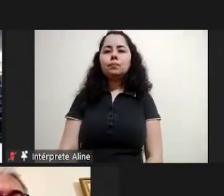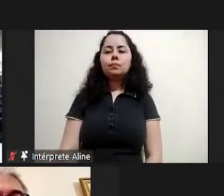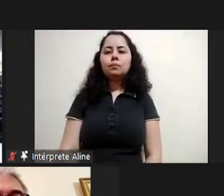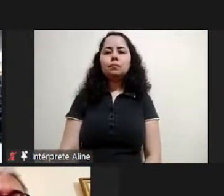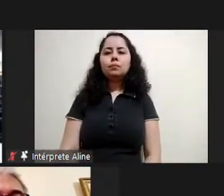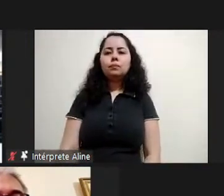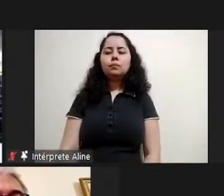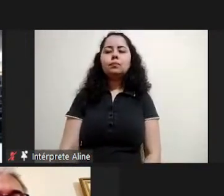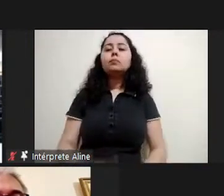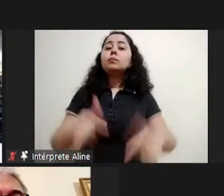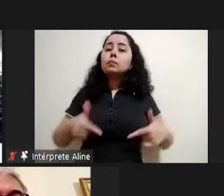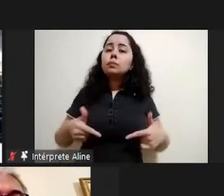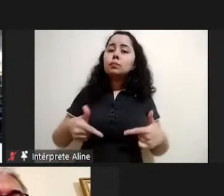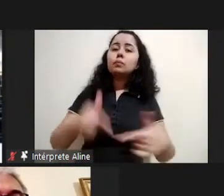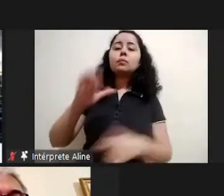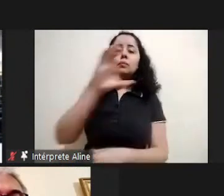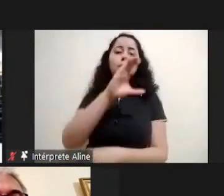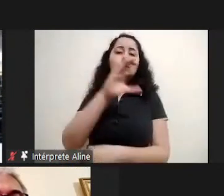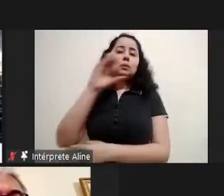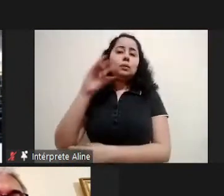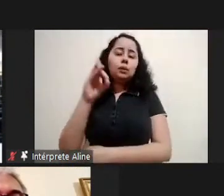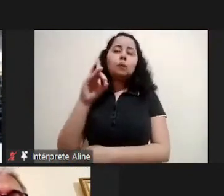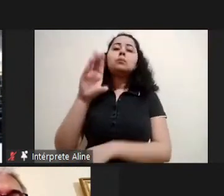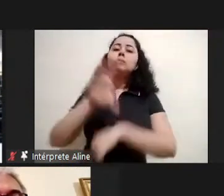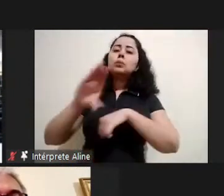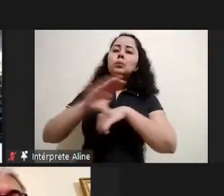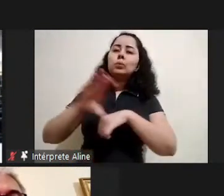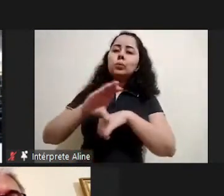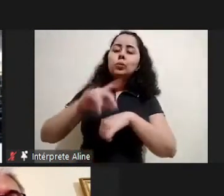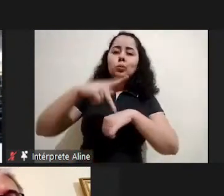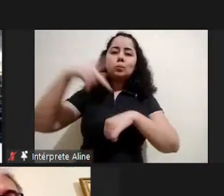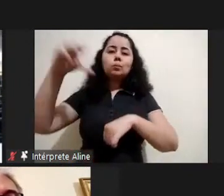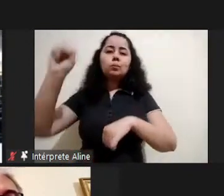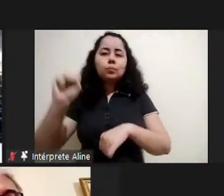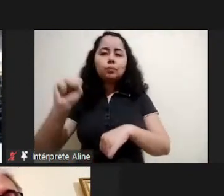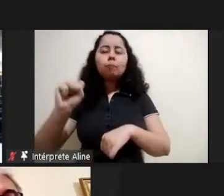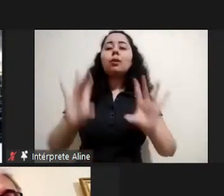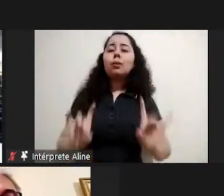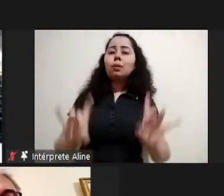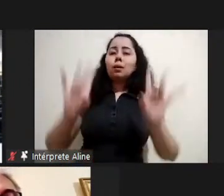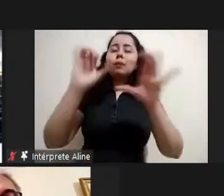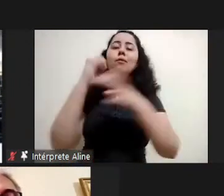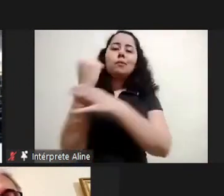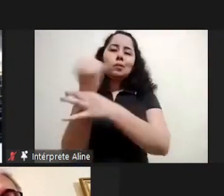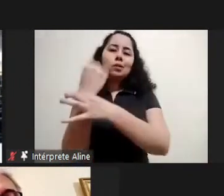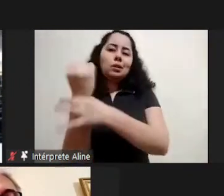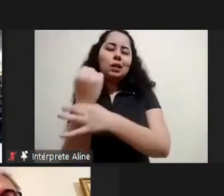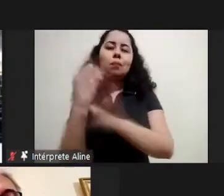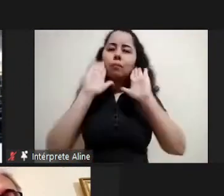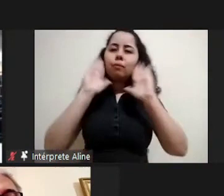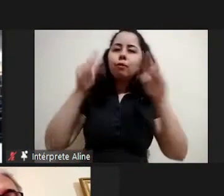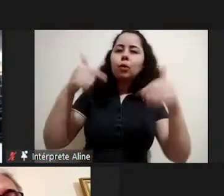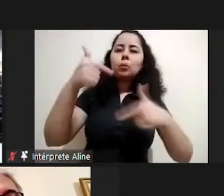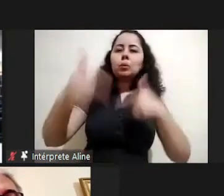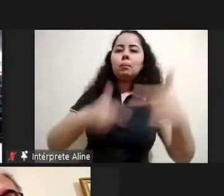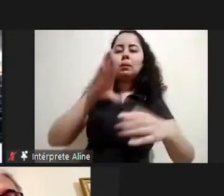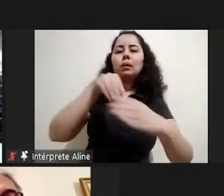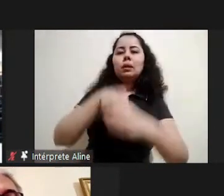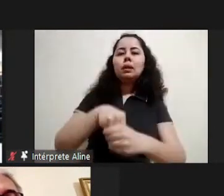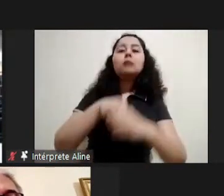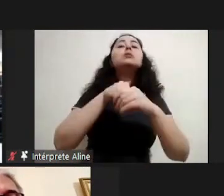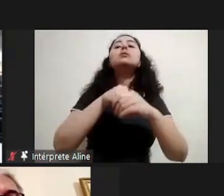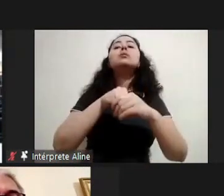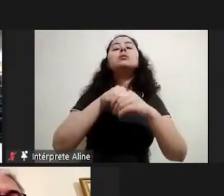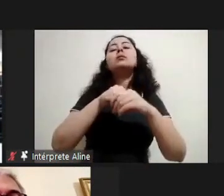Exerceu a coordenação do curso de pós-graduação, especialização em fisioterapia do trabalho na UFJF e foi conselheiro